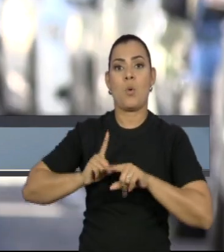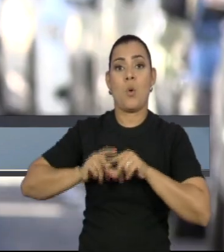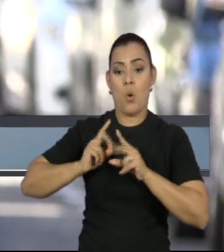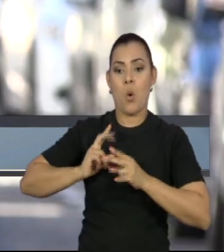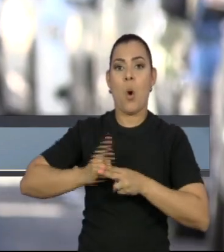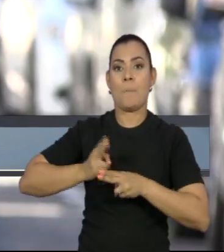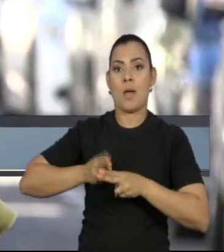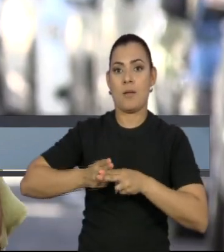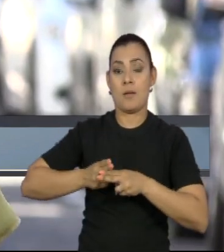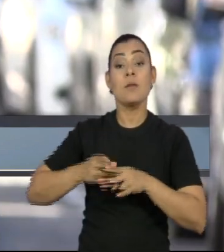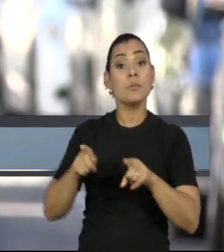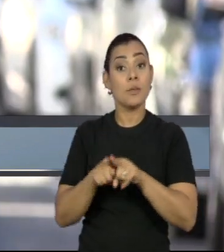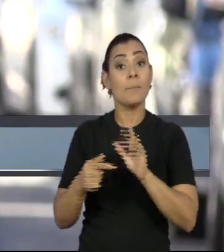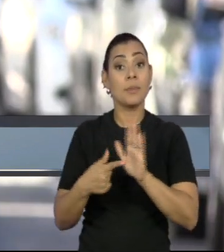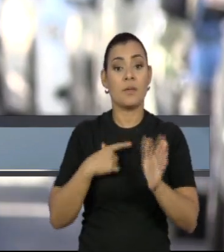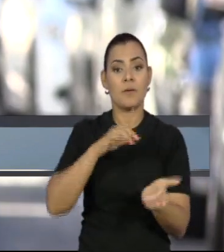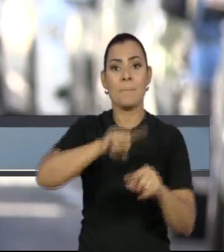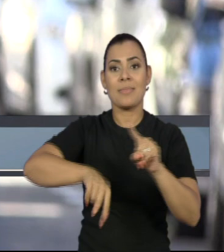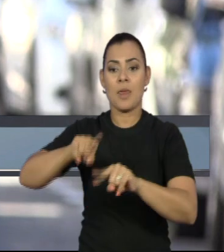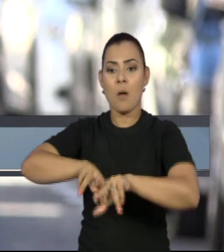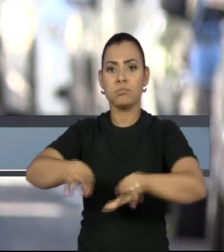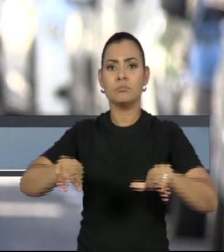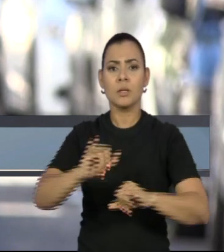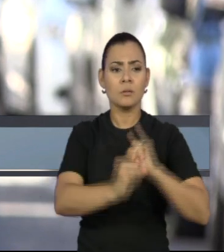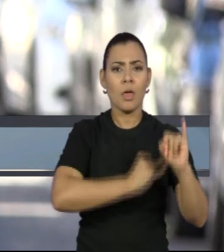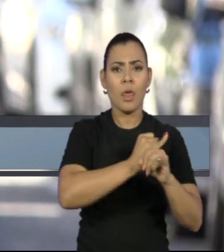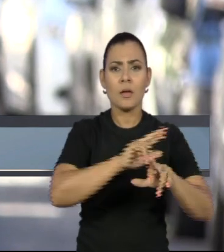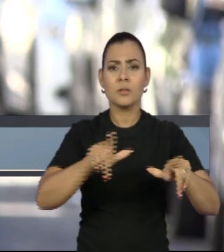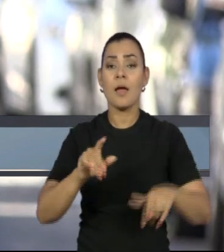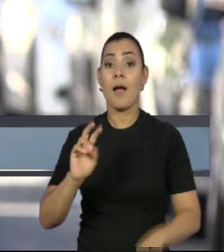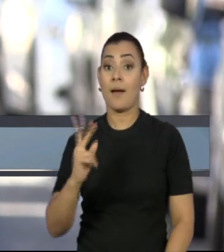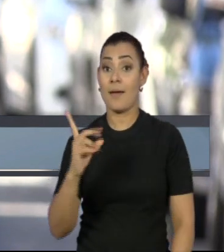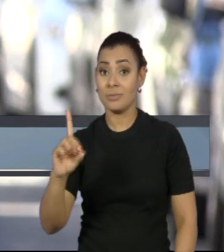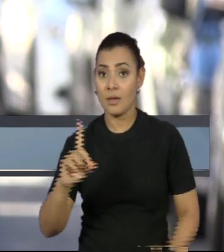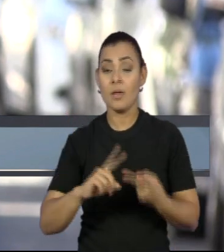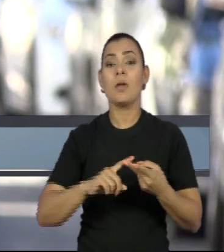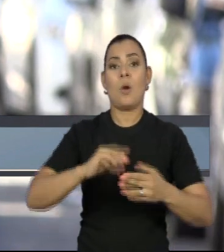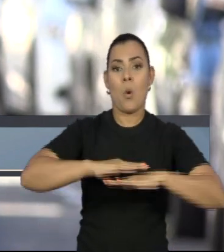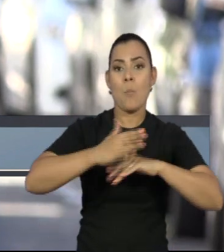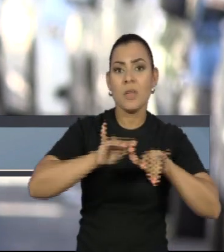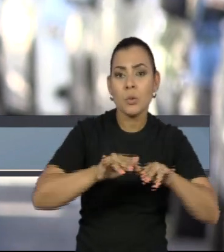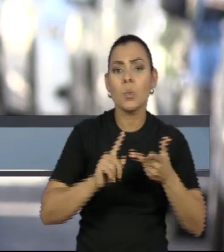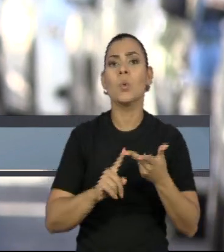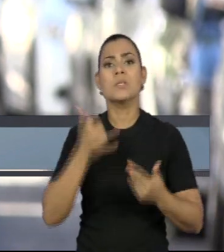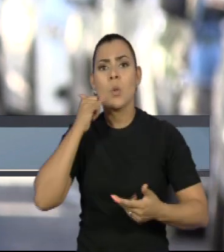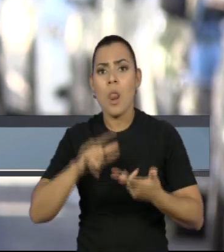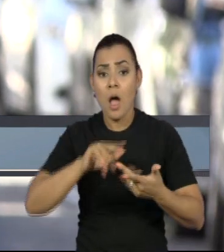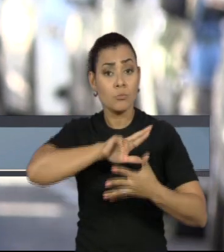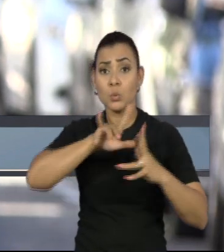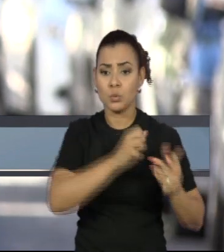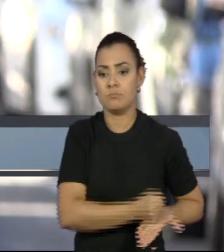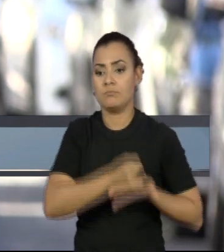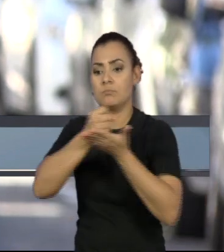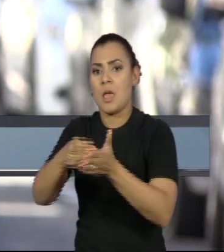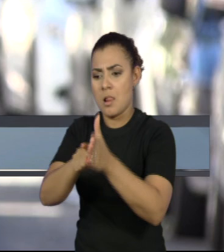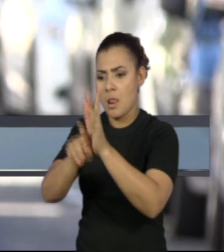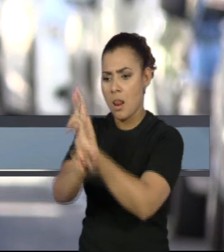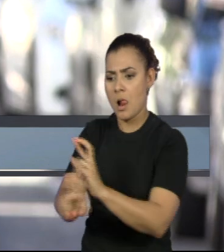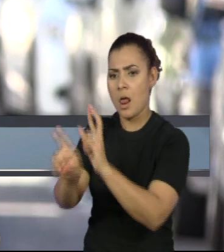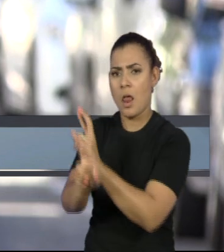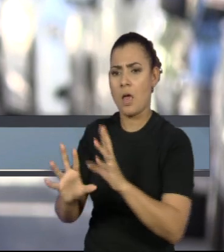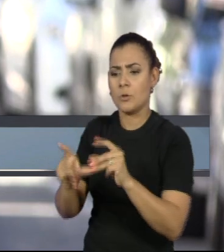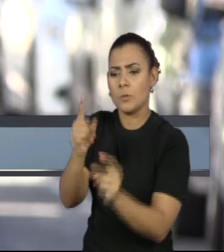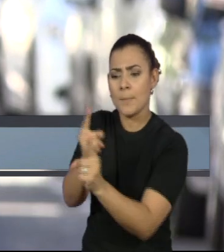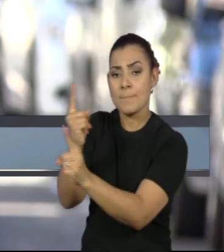apreendidos na operação, entre outros materiais eletrônicos, HDs, notebooks e celulares, que serão levados para uma perícia que